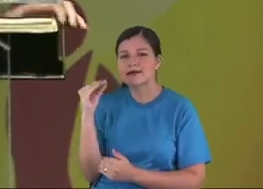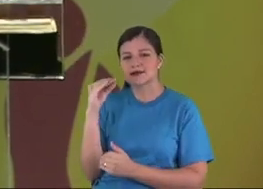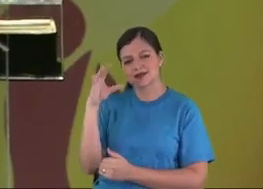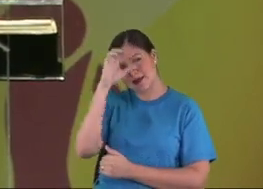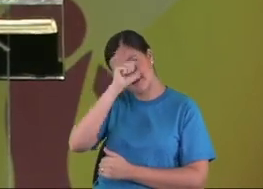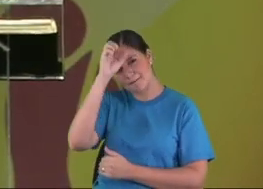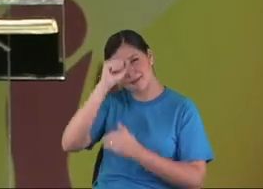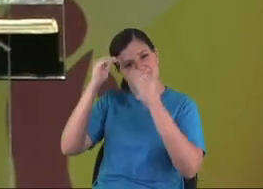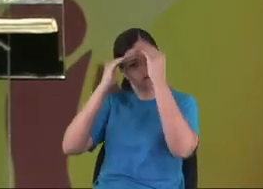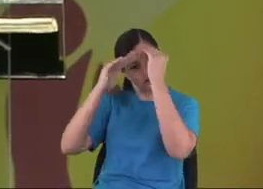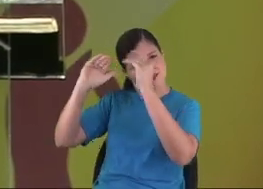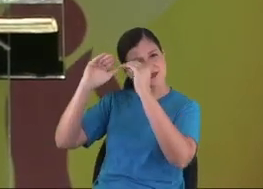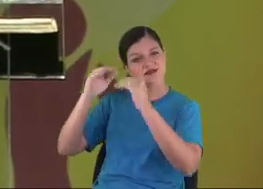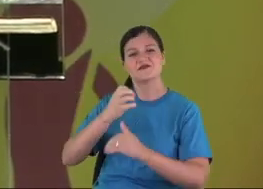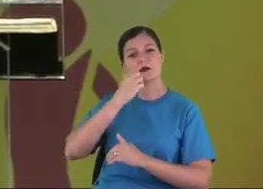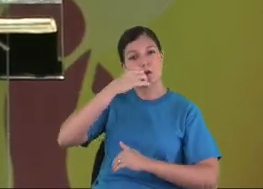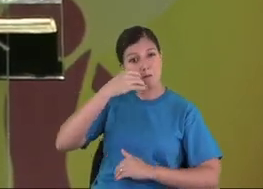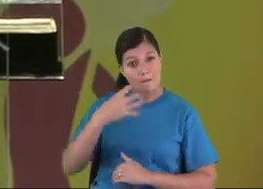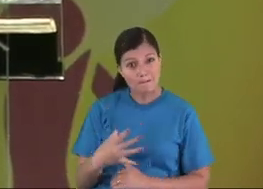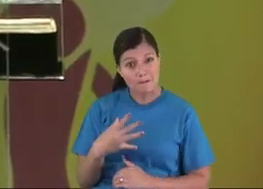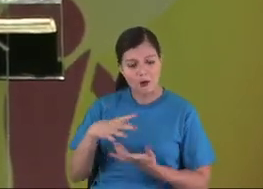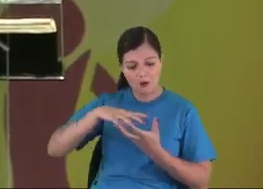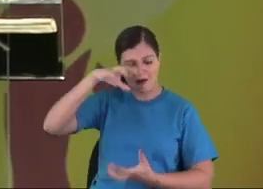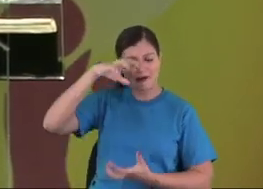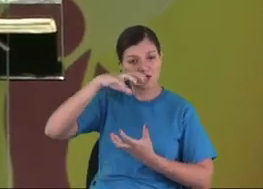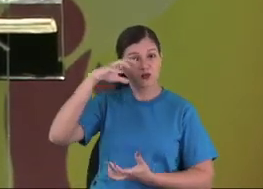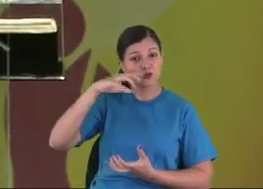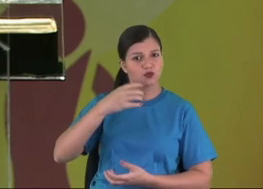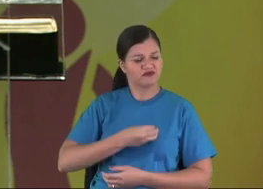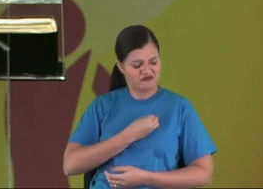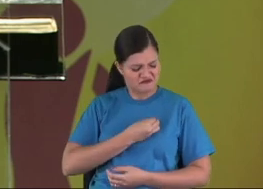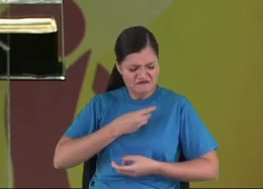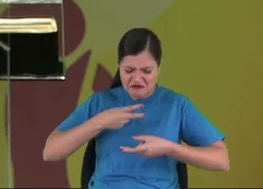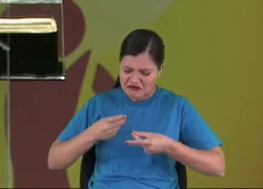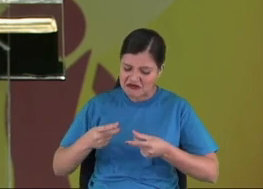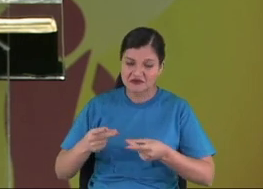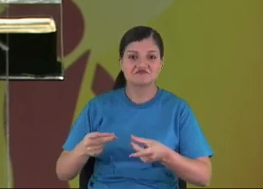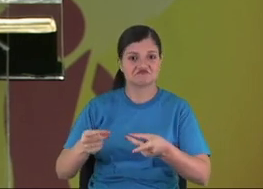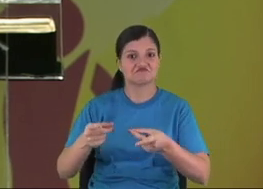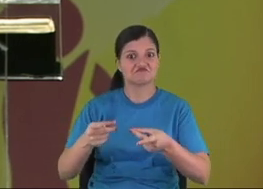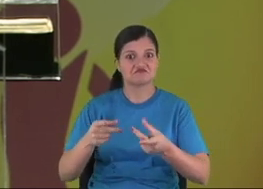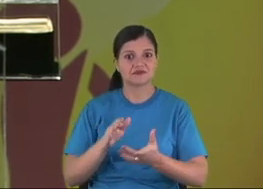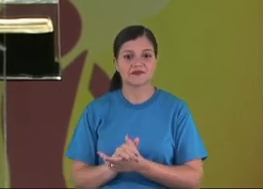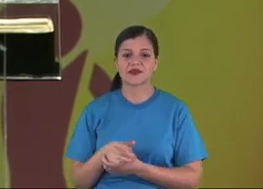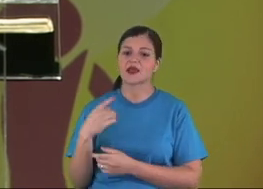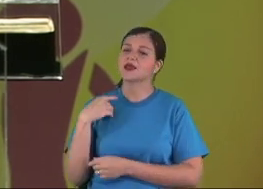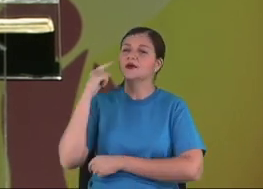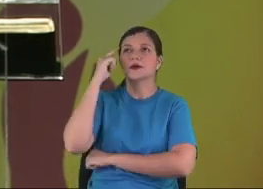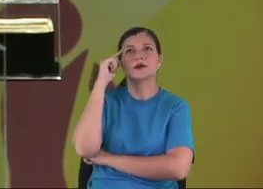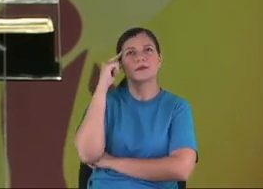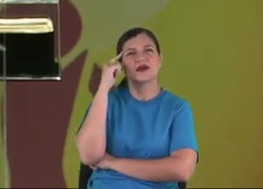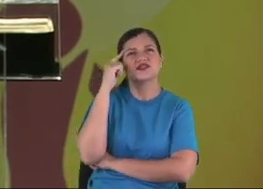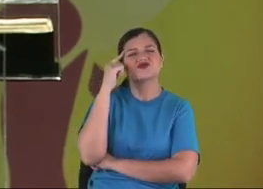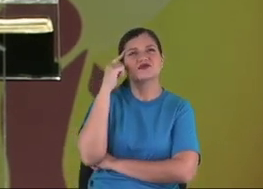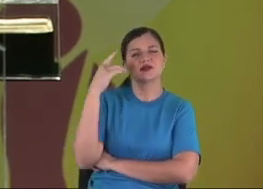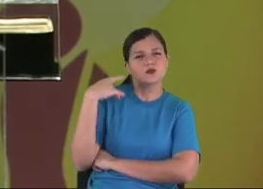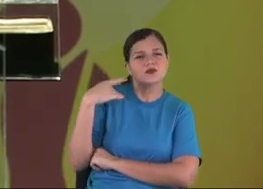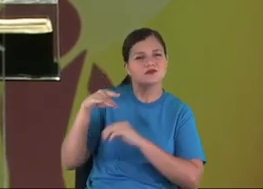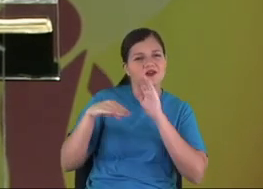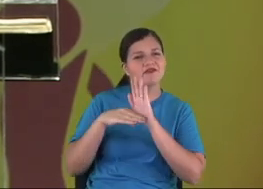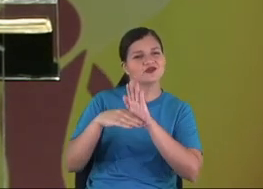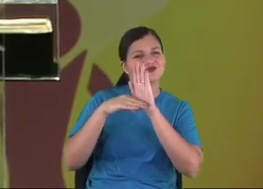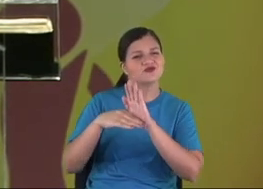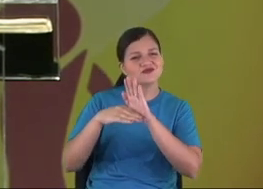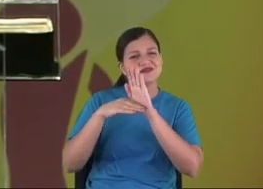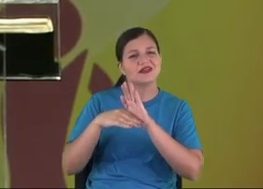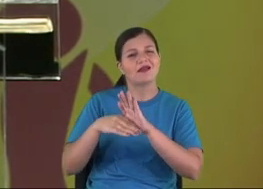ser um bom cidadão, vai ser uma criança de sucesso e vai viver muito. Eu pensando, quando eu estava dando banho no meu pai, eu pensei assim: cara,